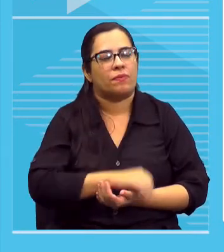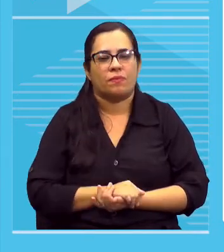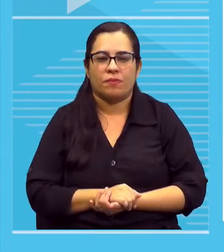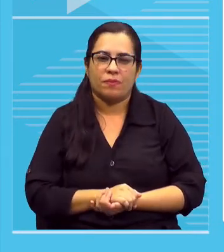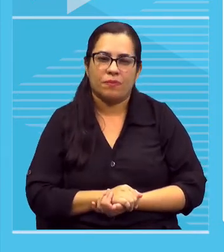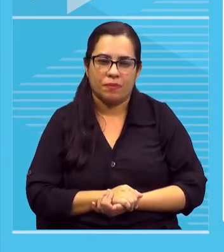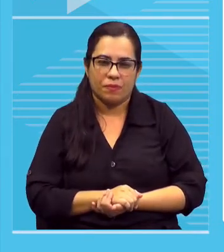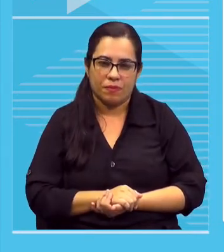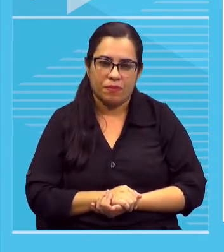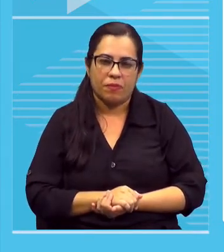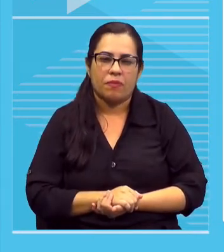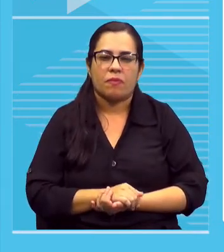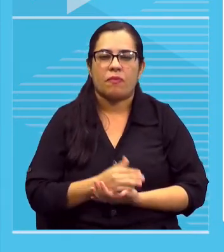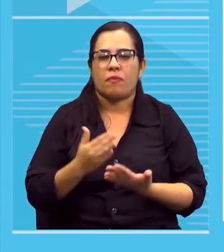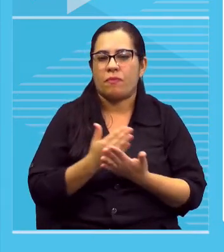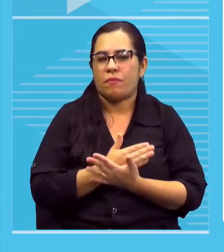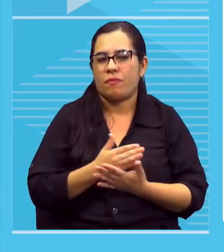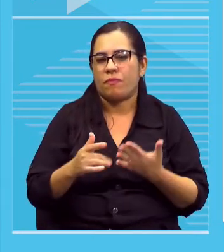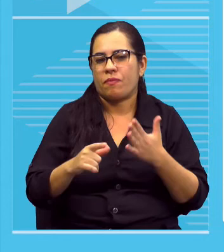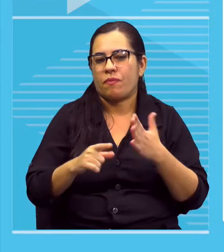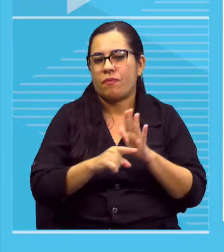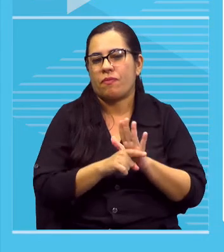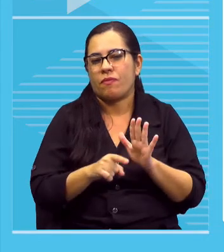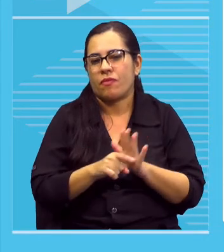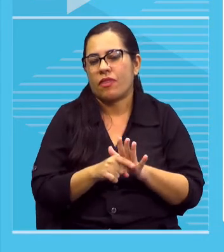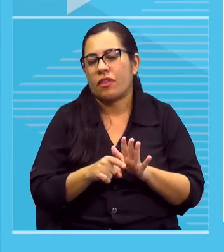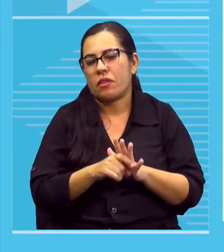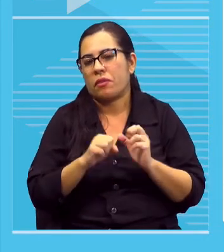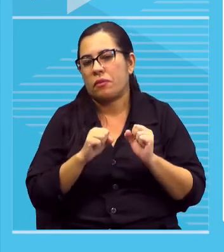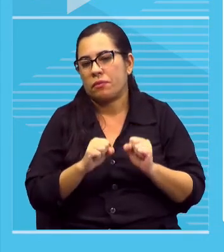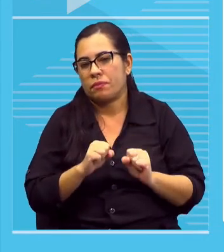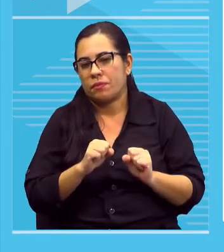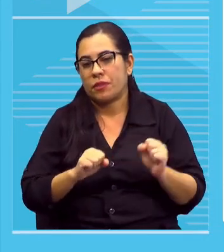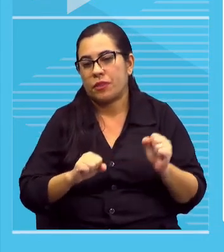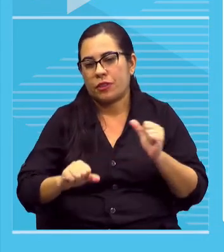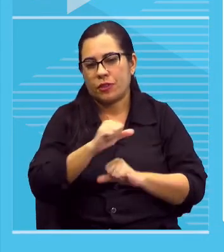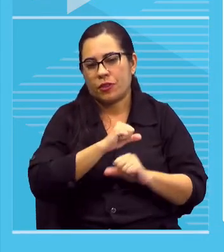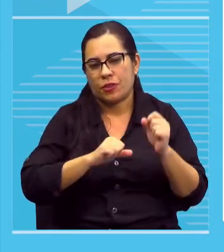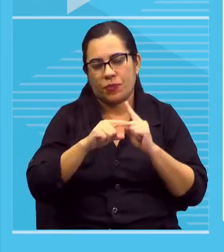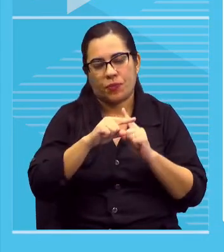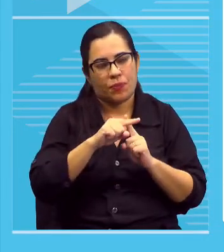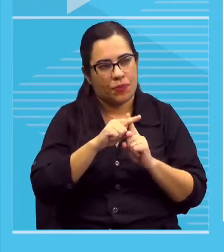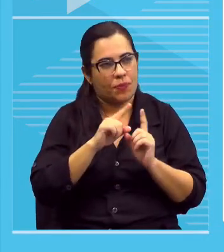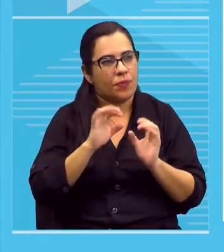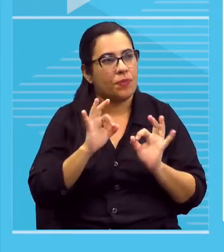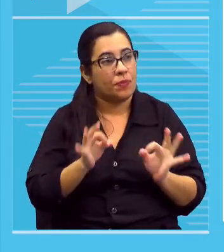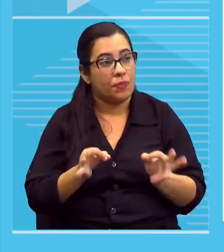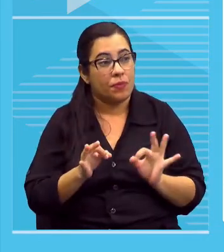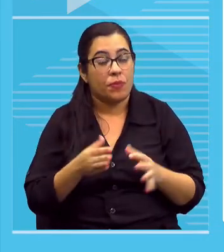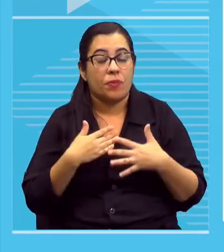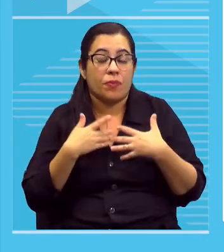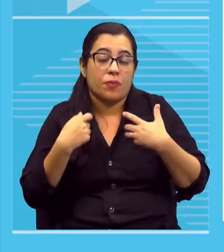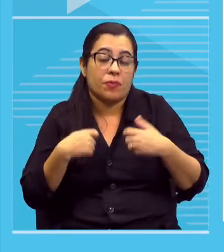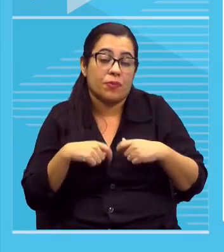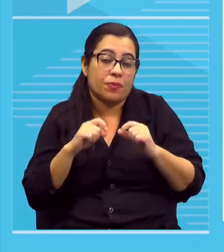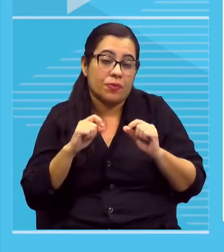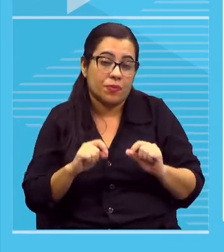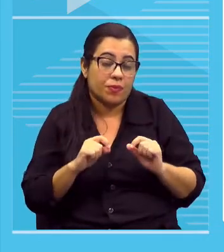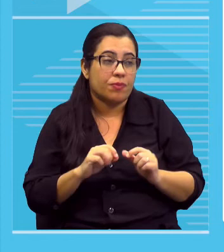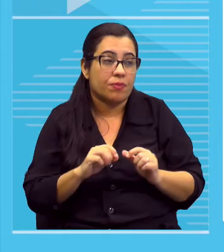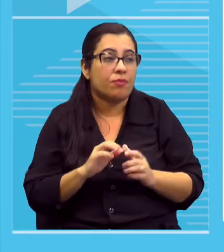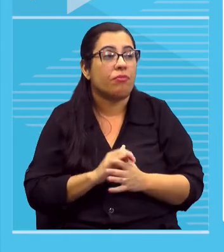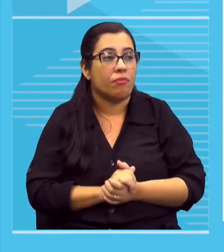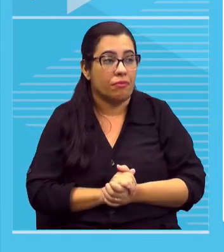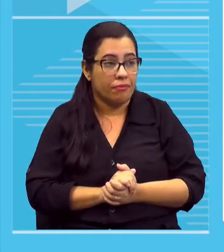a temos negativos ao quadrado ficam positivo não é isso então o que que eu vou ter aqui eu vou ter que o